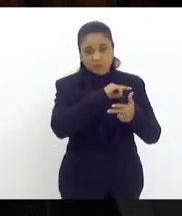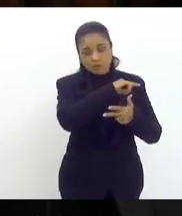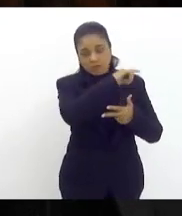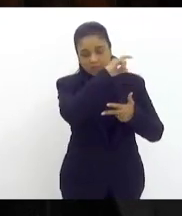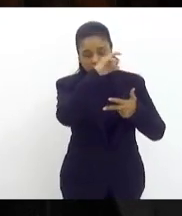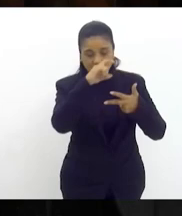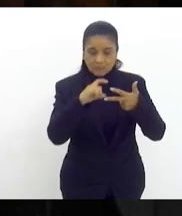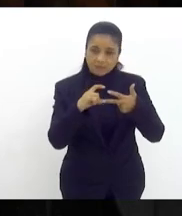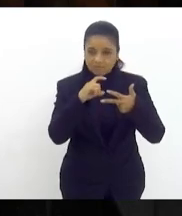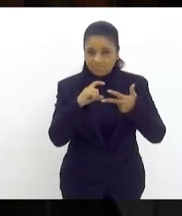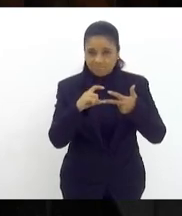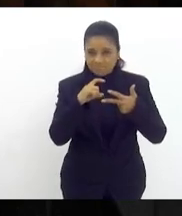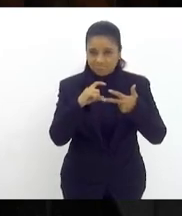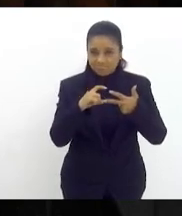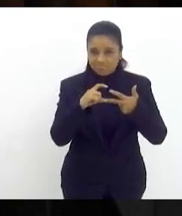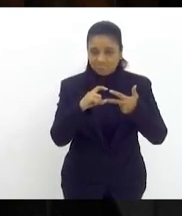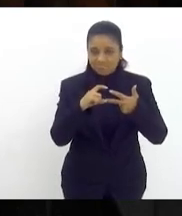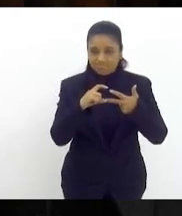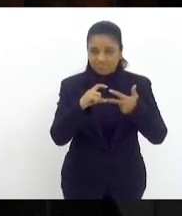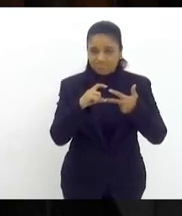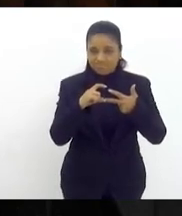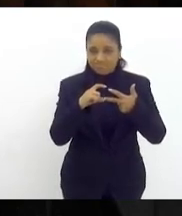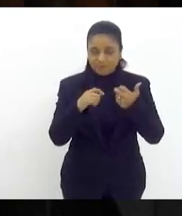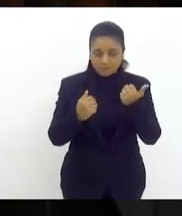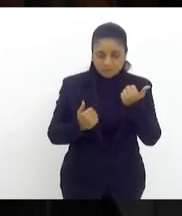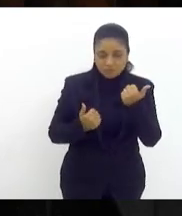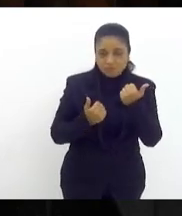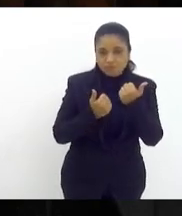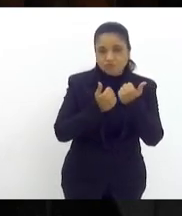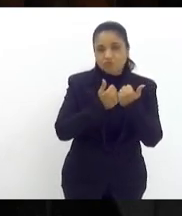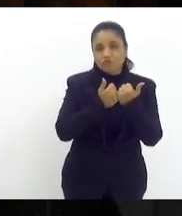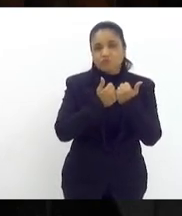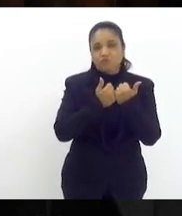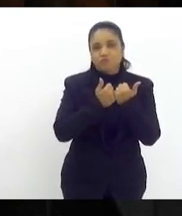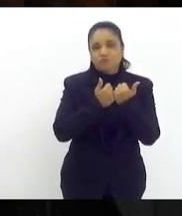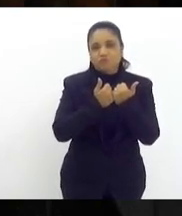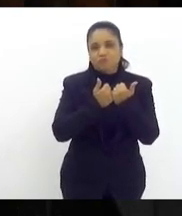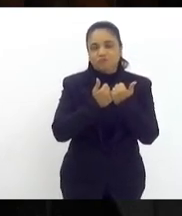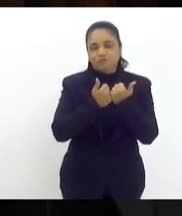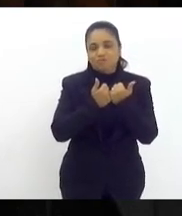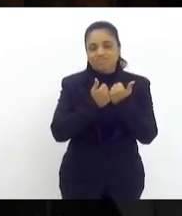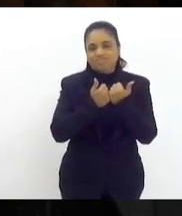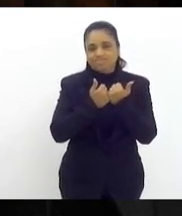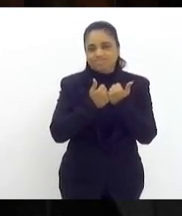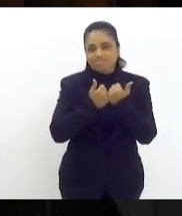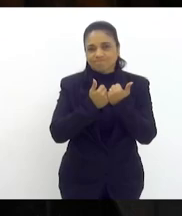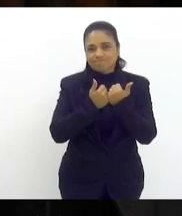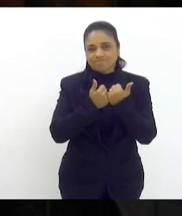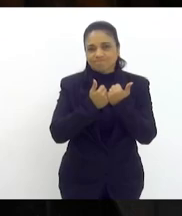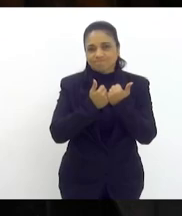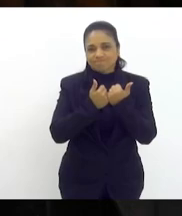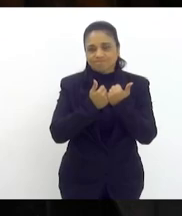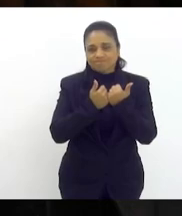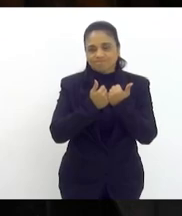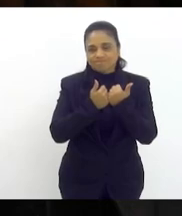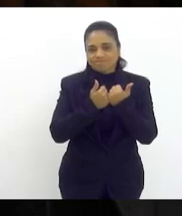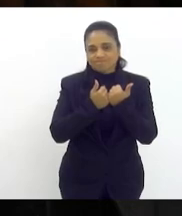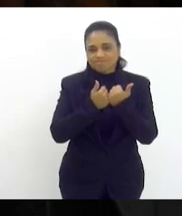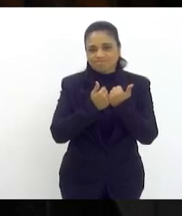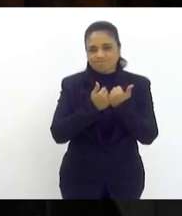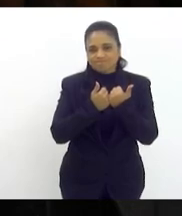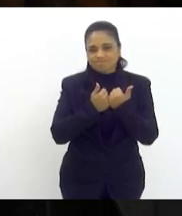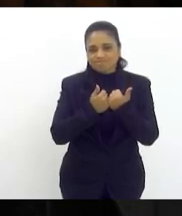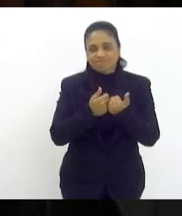merecido um substitutivo desta qualidade porque